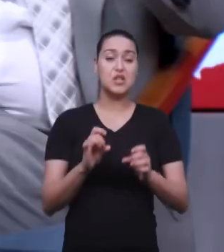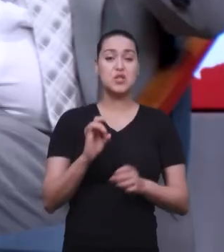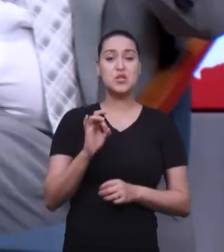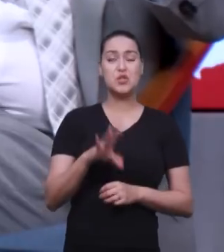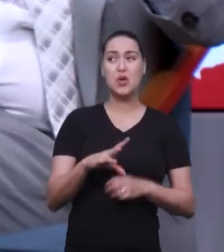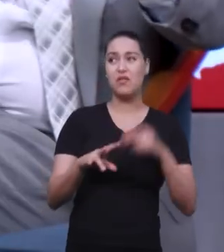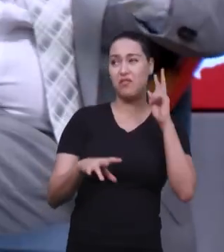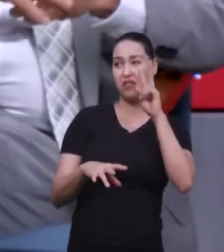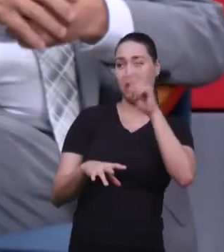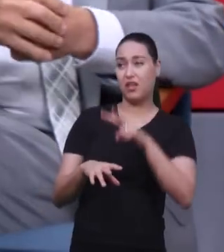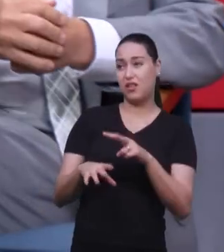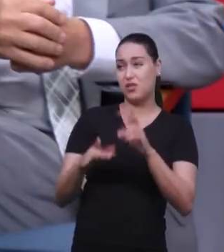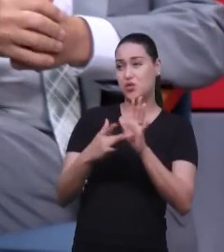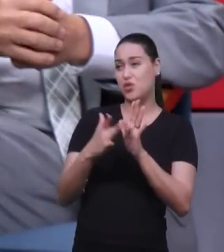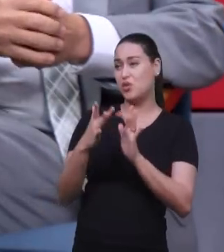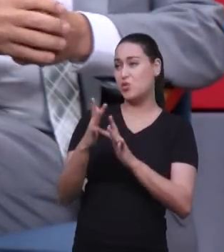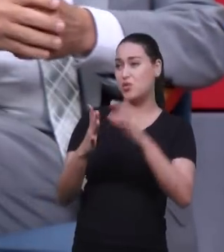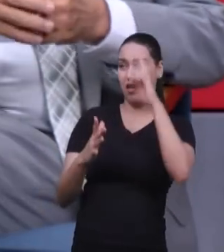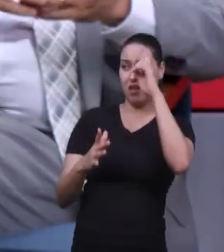aspecto racional,